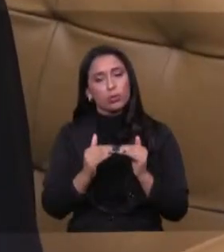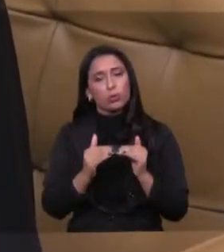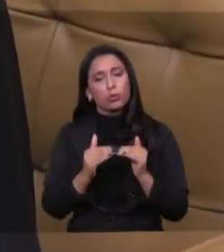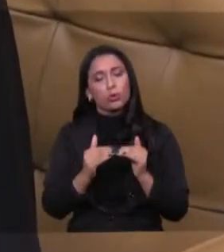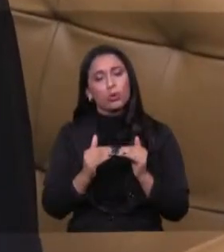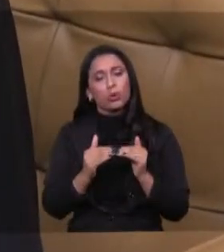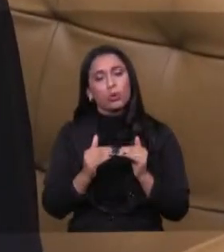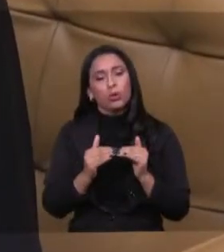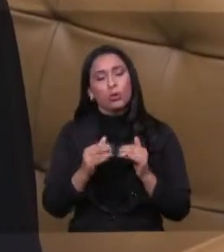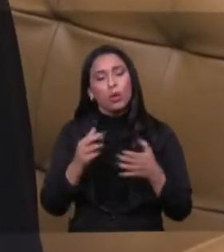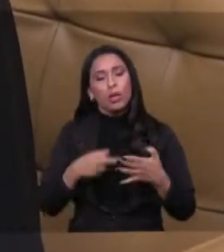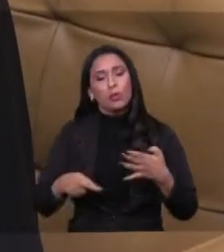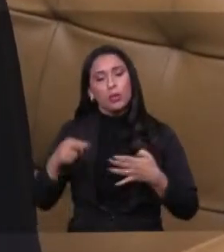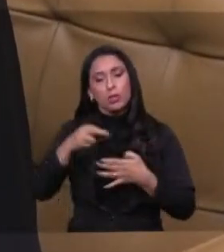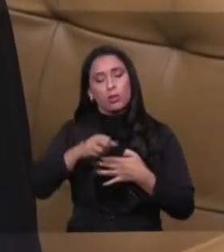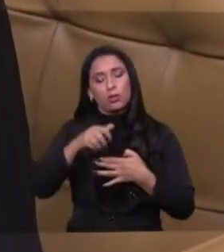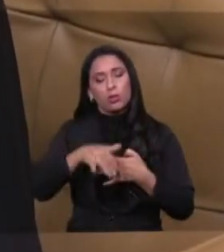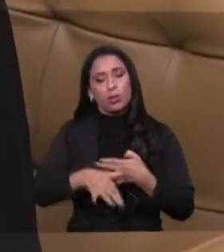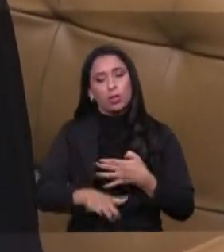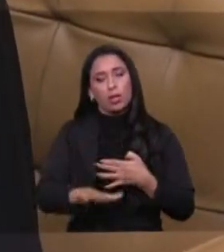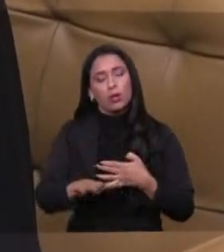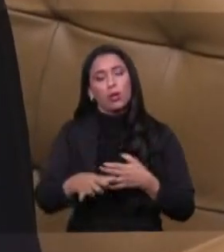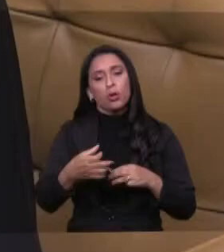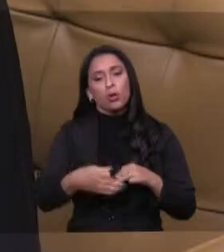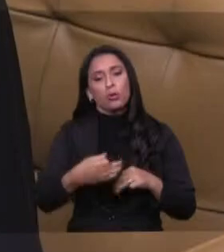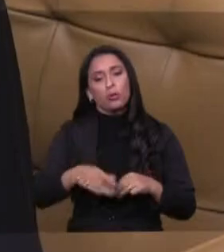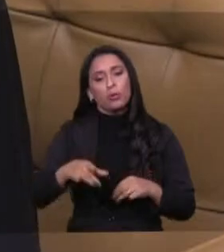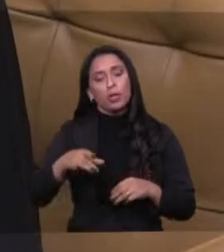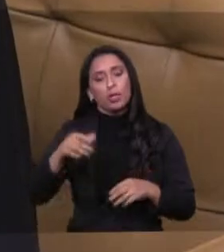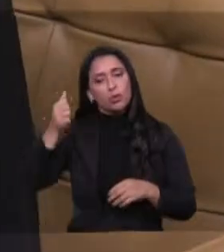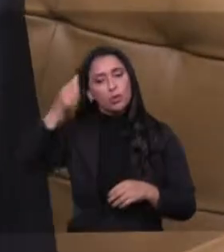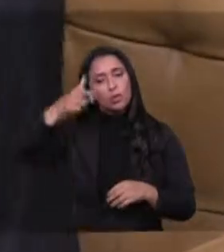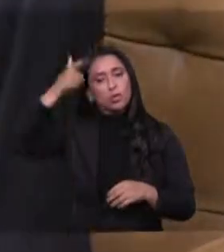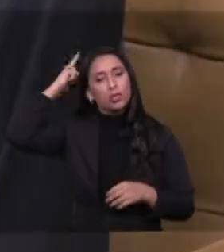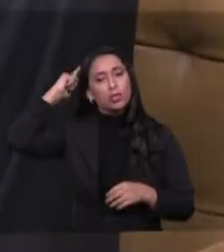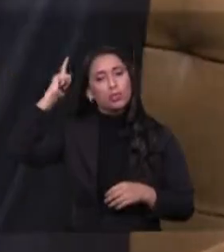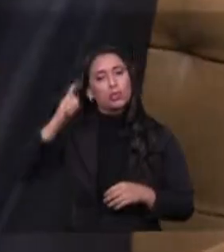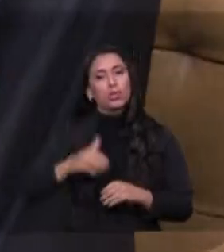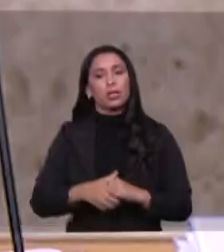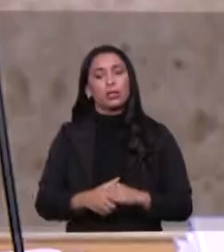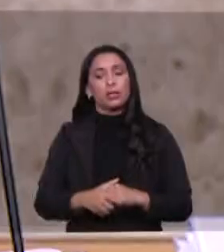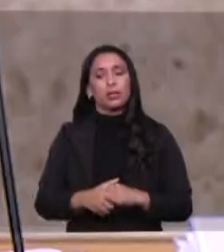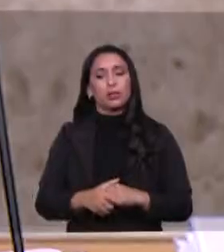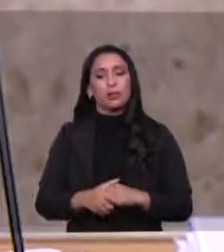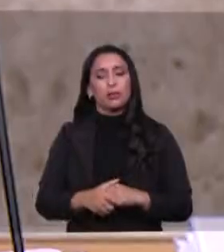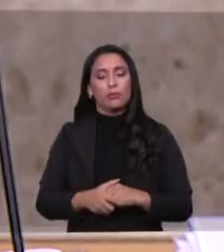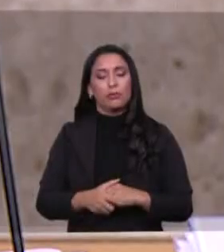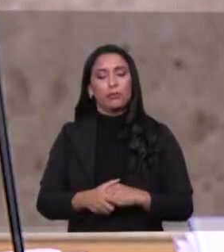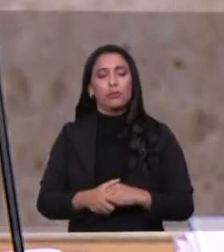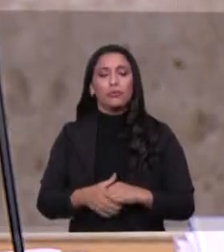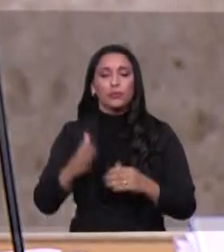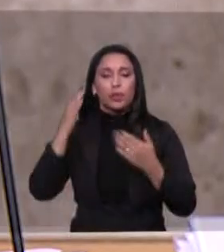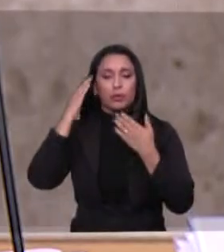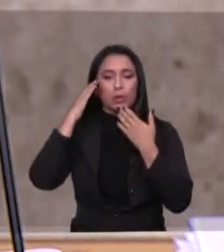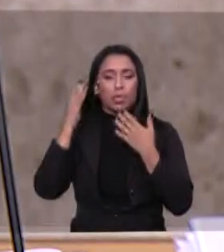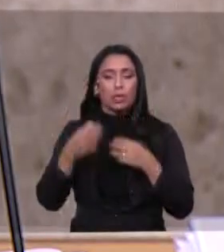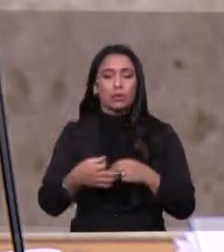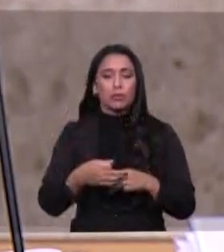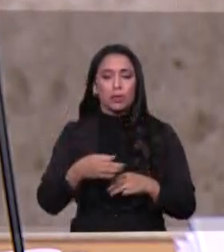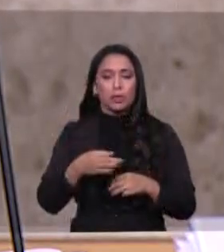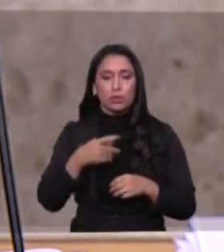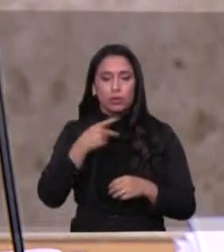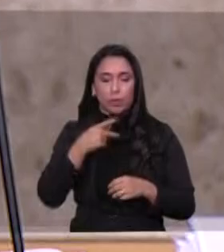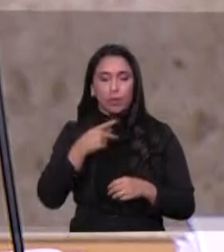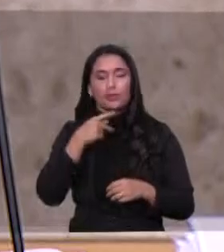ideia da repercussão geral, tal como trazida pelo ministro Alexandre de Moraes. Obrigada, ministro Gilmar. Até